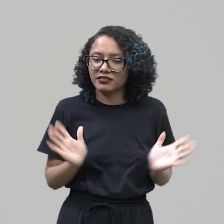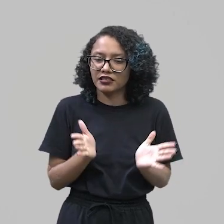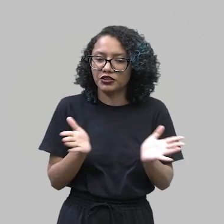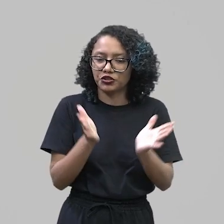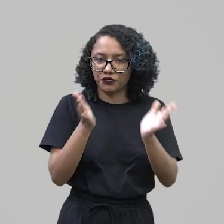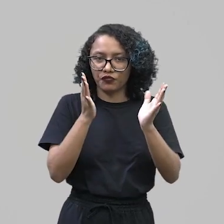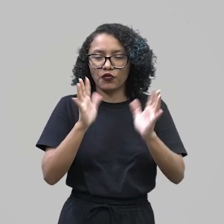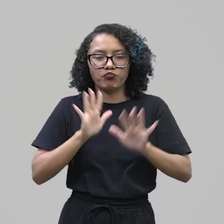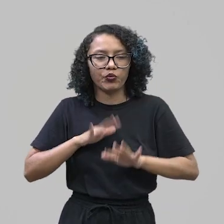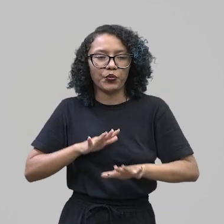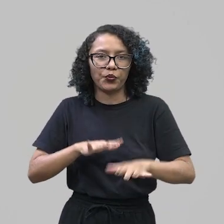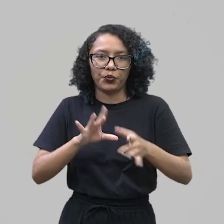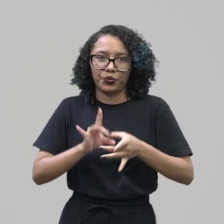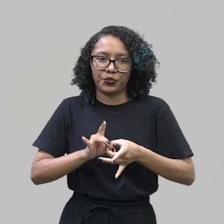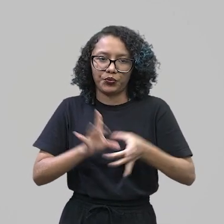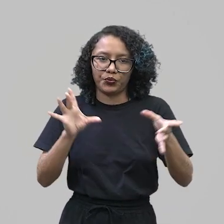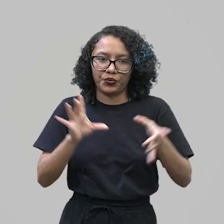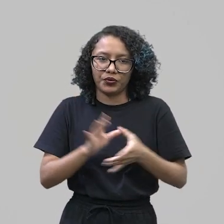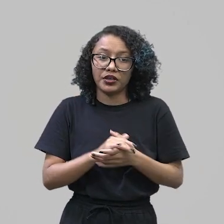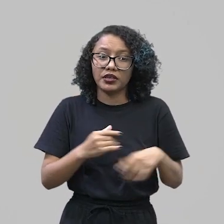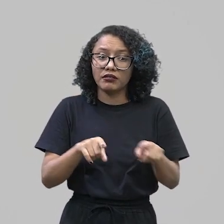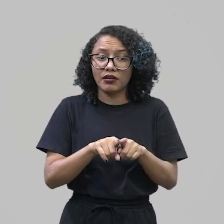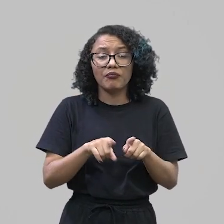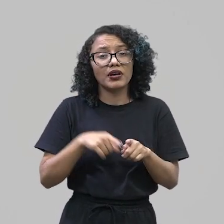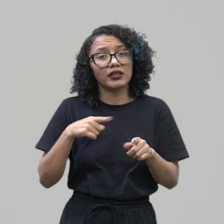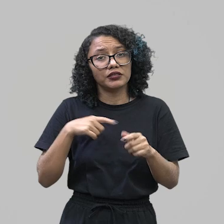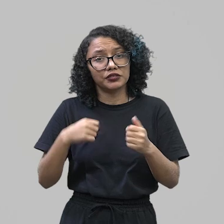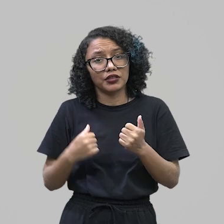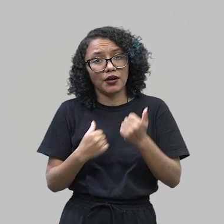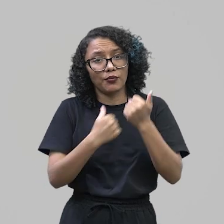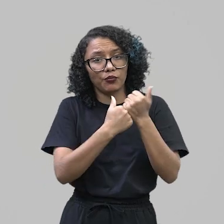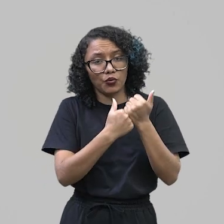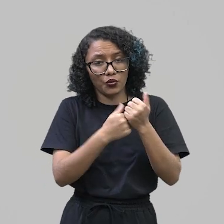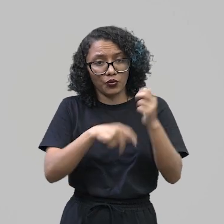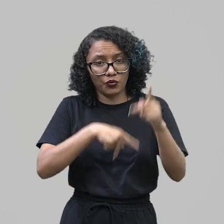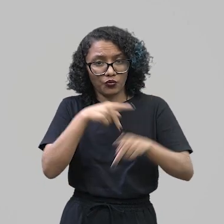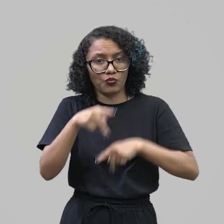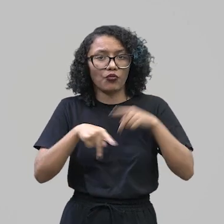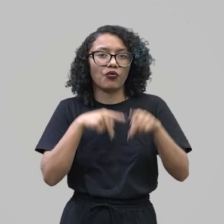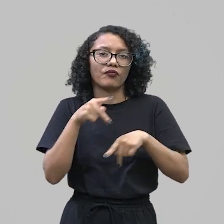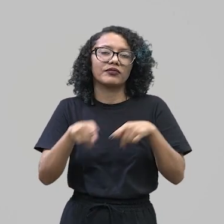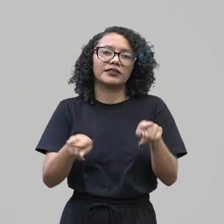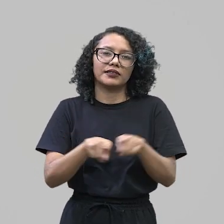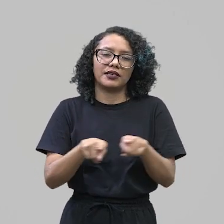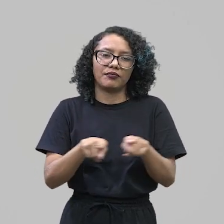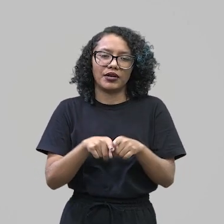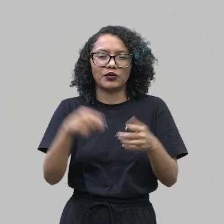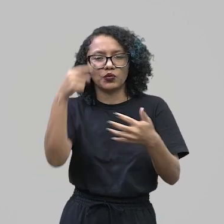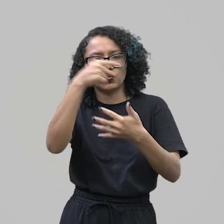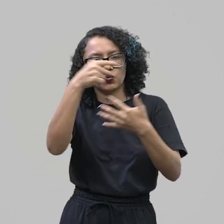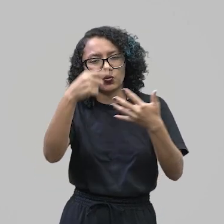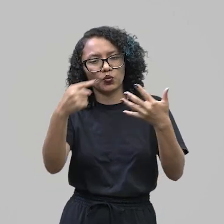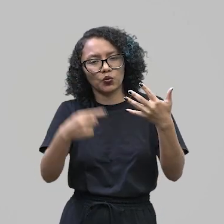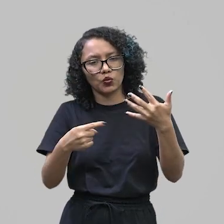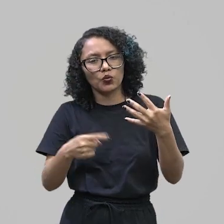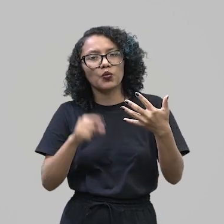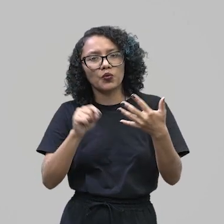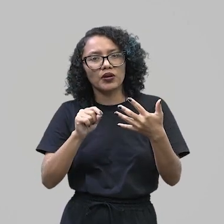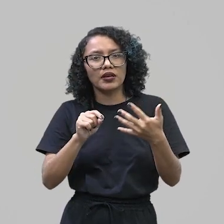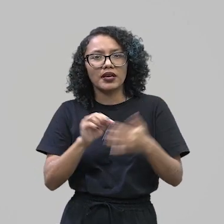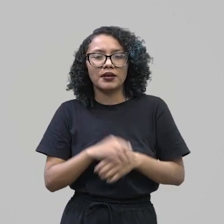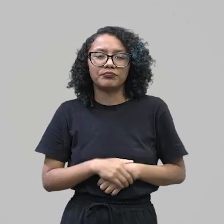fim, também o apoio popular. Então, todas essas características, né, vão aí elucidar esse